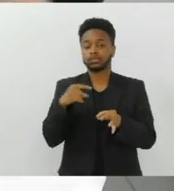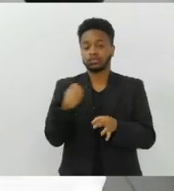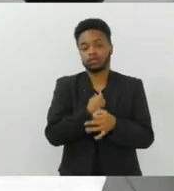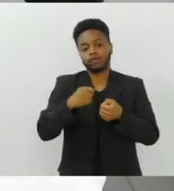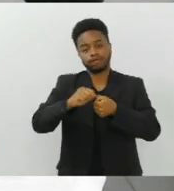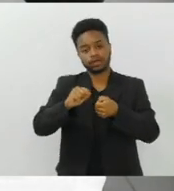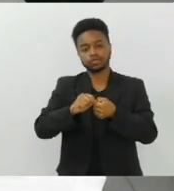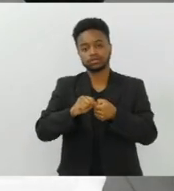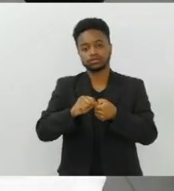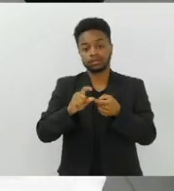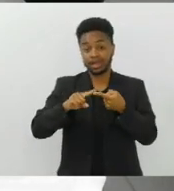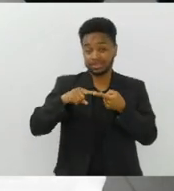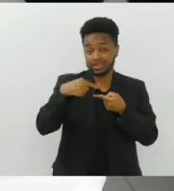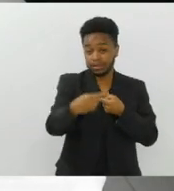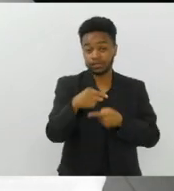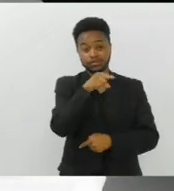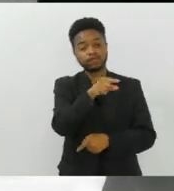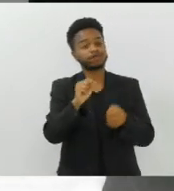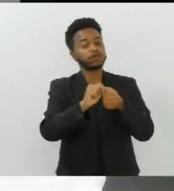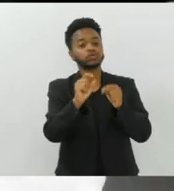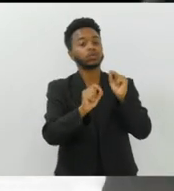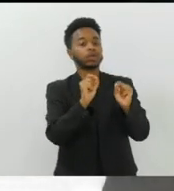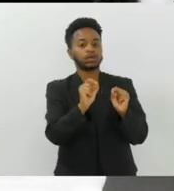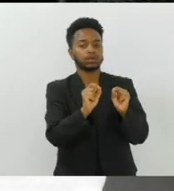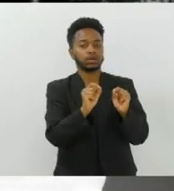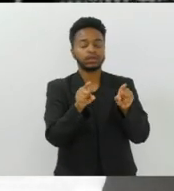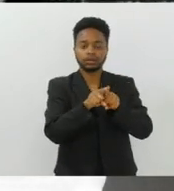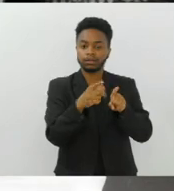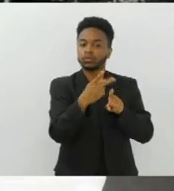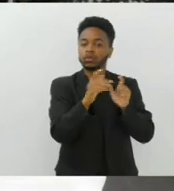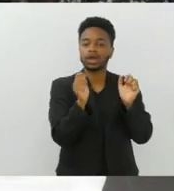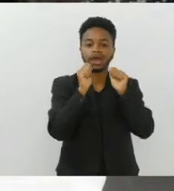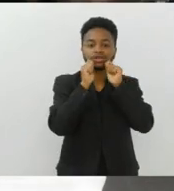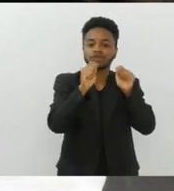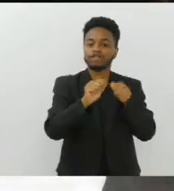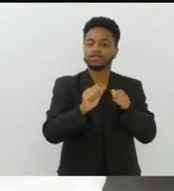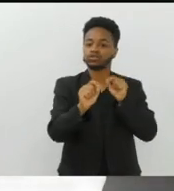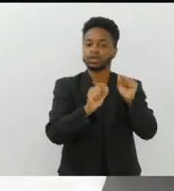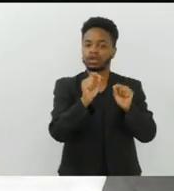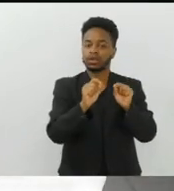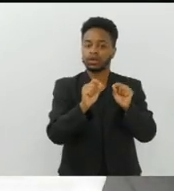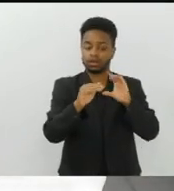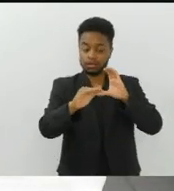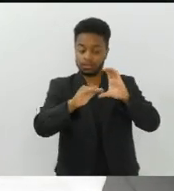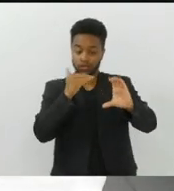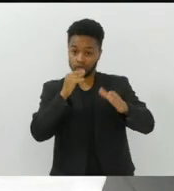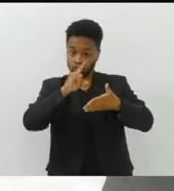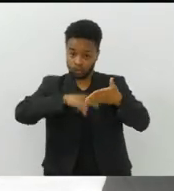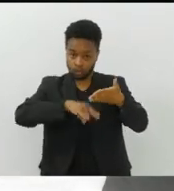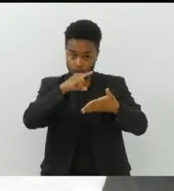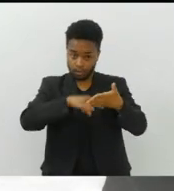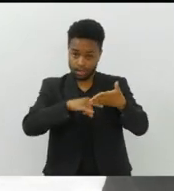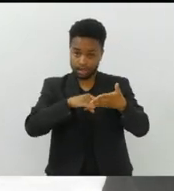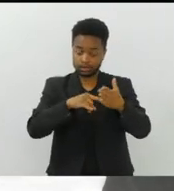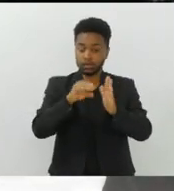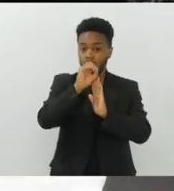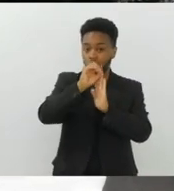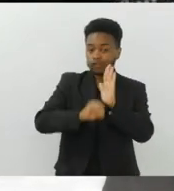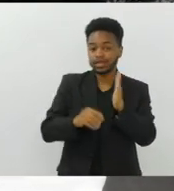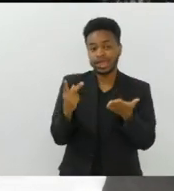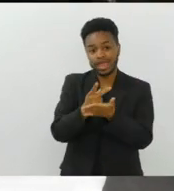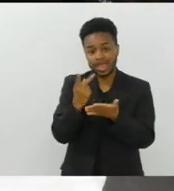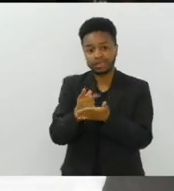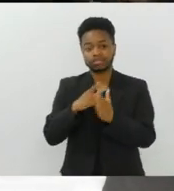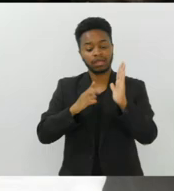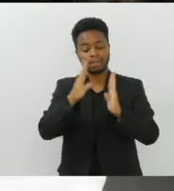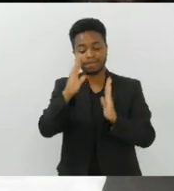fizemos. Depois, o que Vossa Excelência fez e sua assessoria fez? Enviou um documento, ofícios incorretos, com prazos